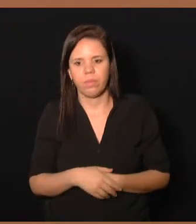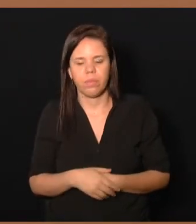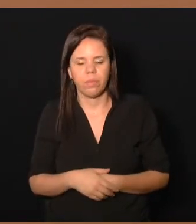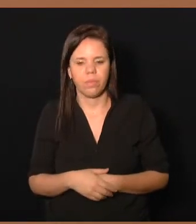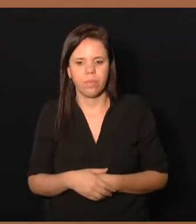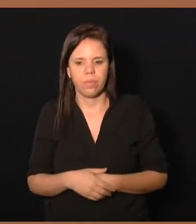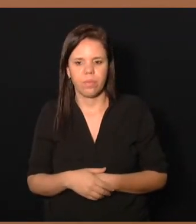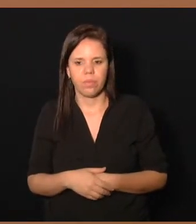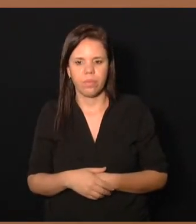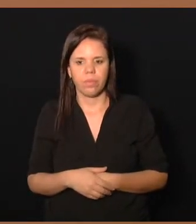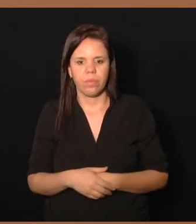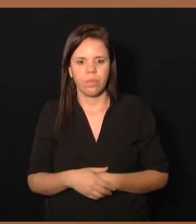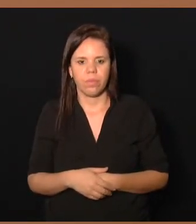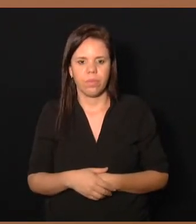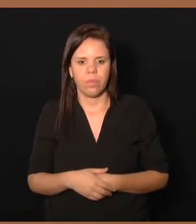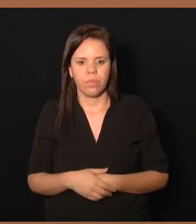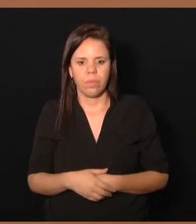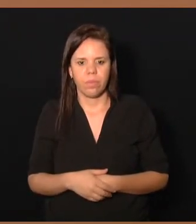anos.